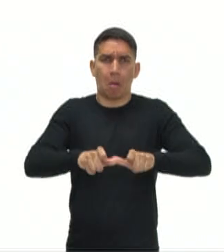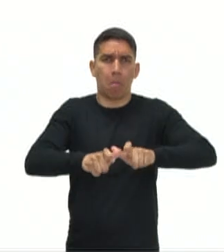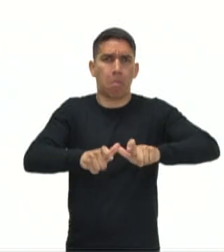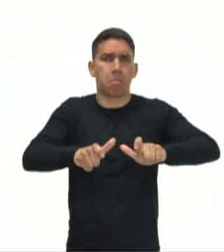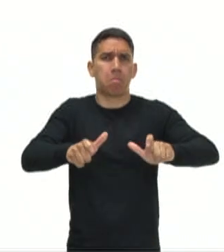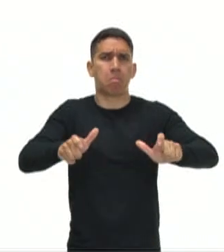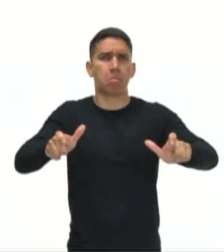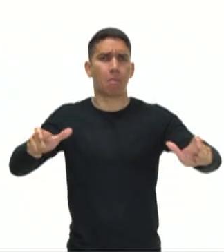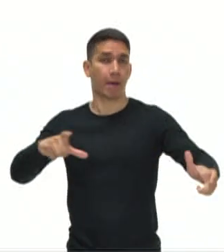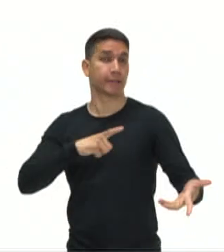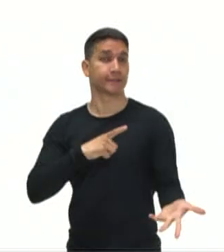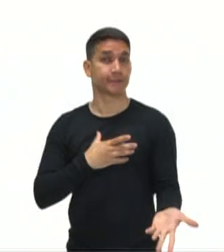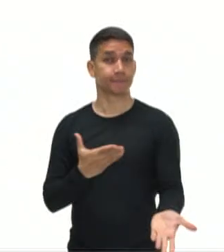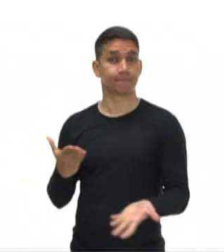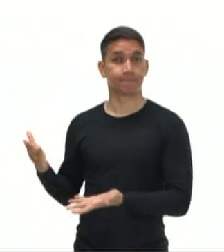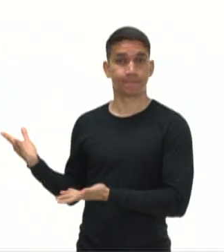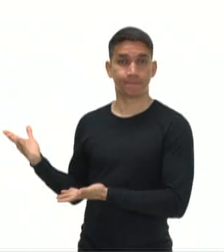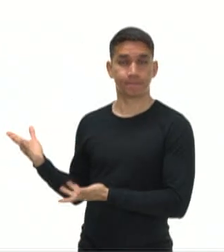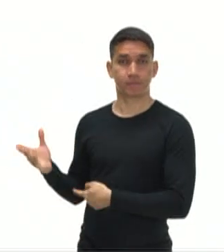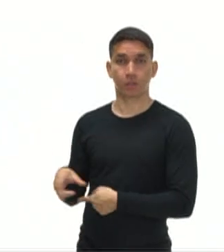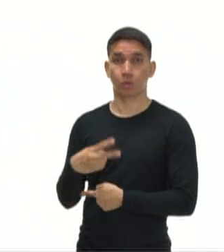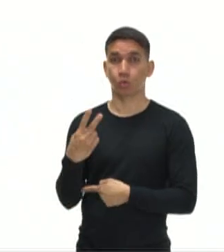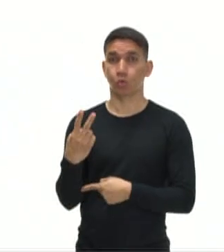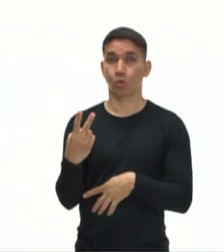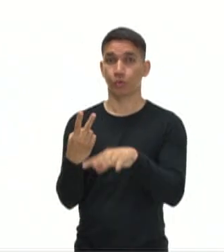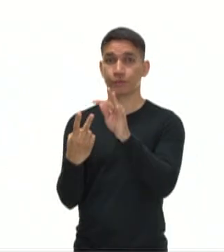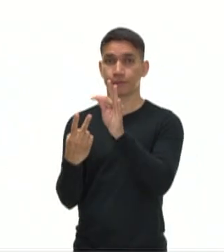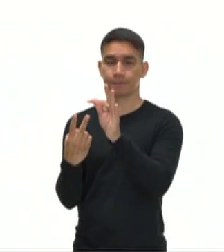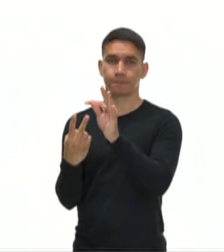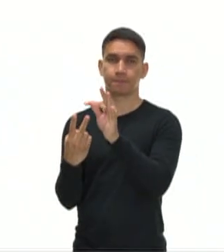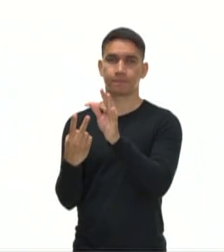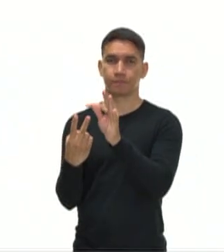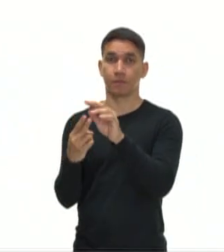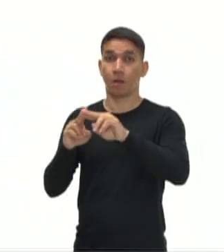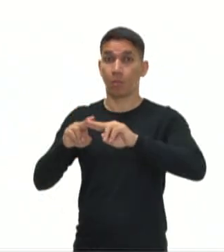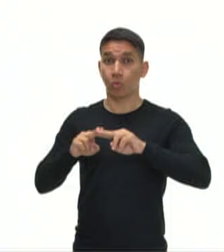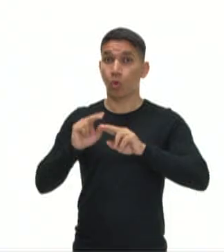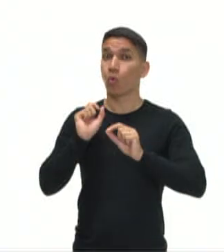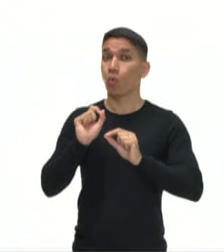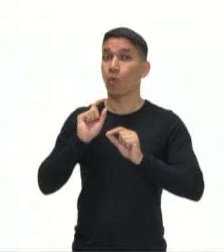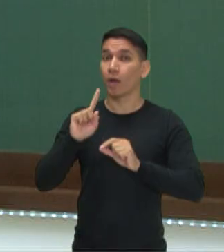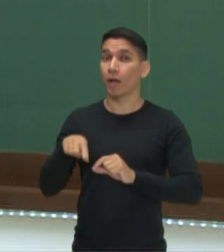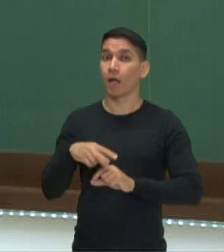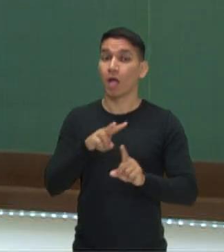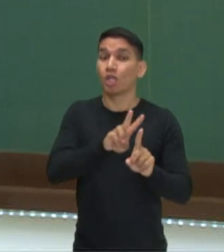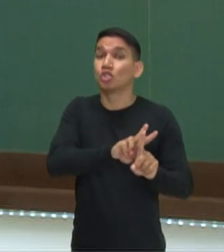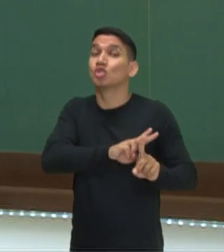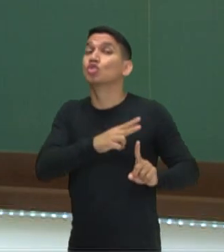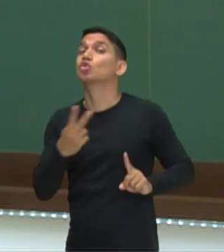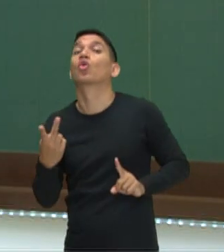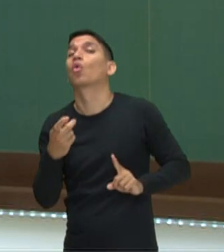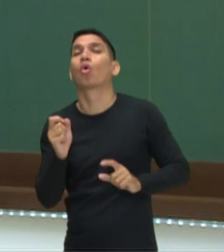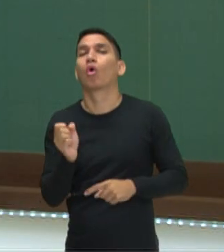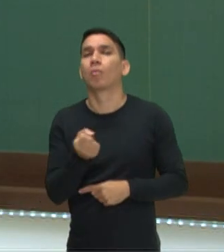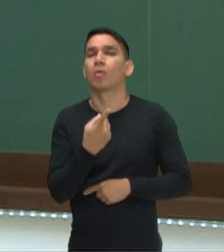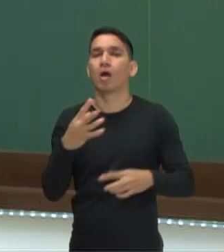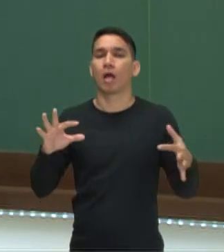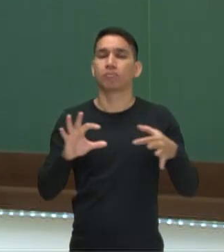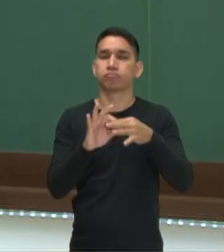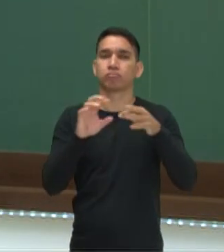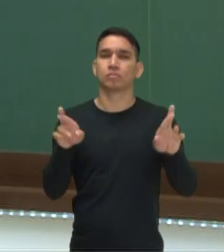dessas bactérias aqui. 2 elevado na T. Então, está dobrando em função do tempo.